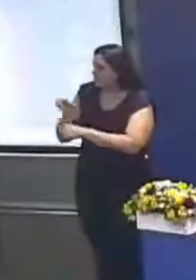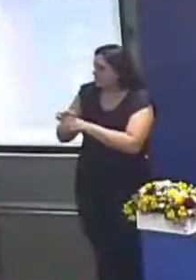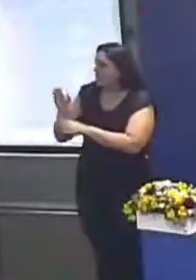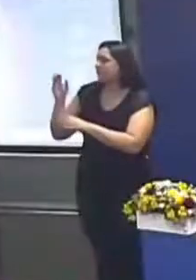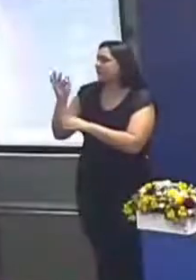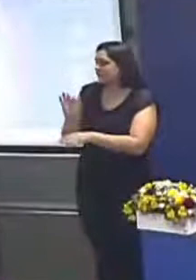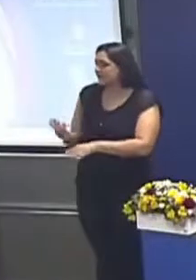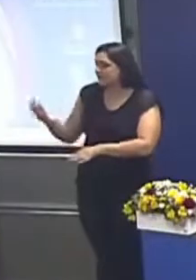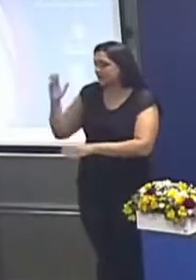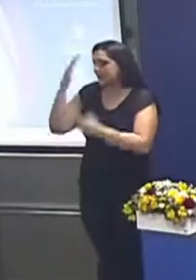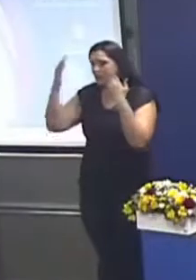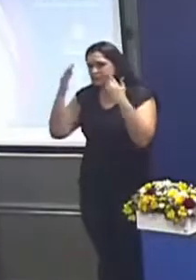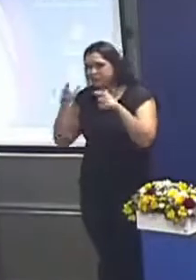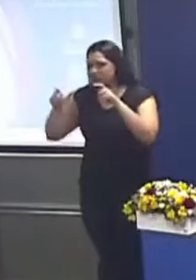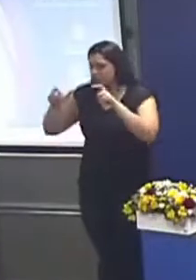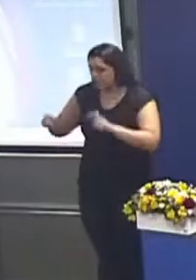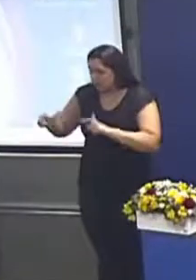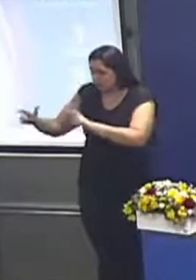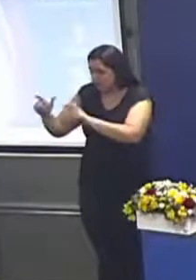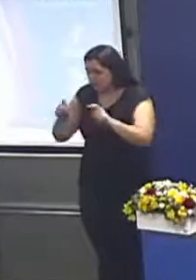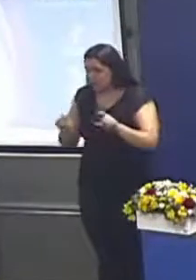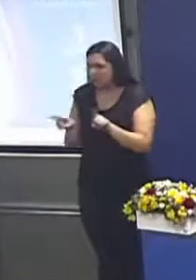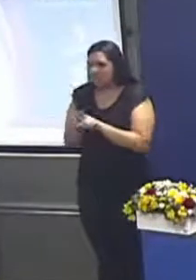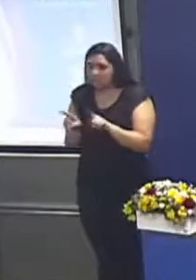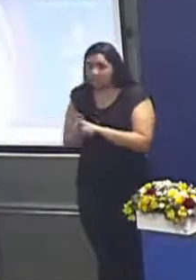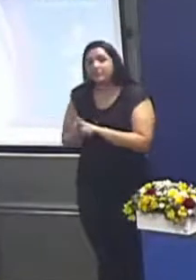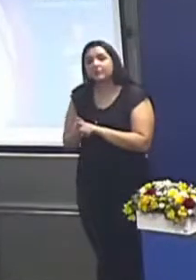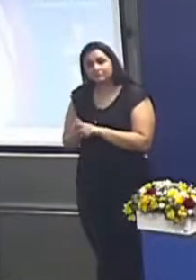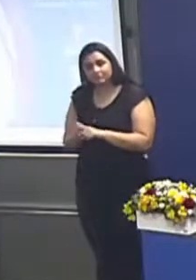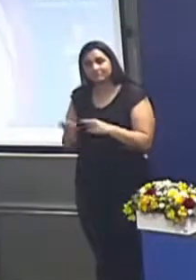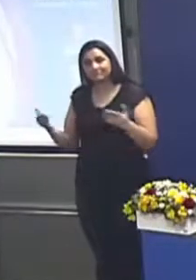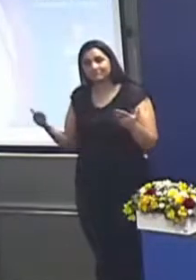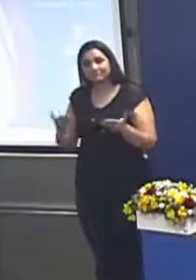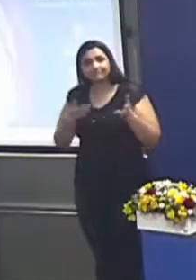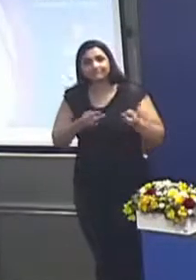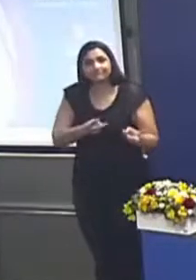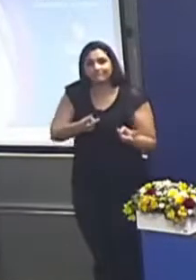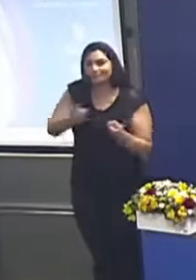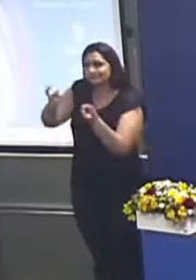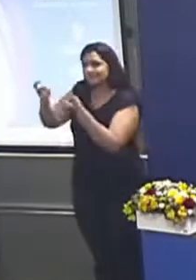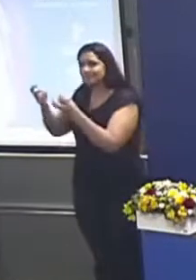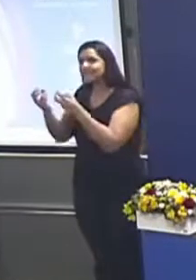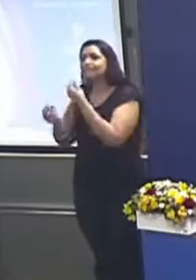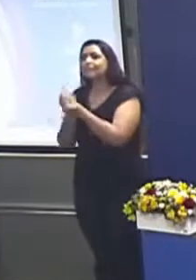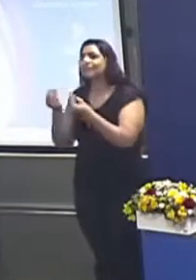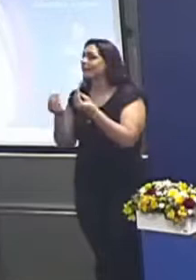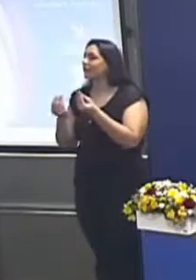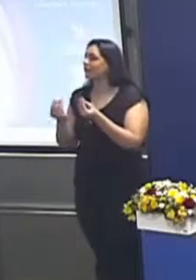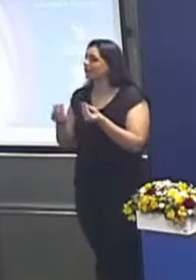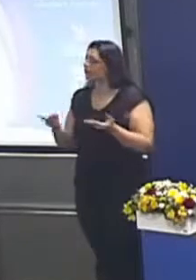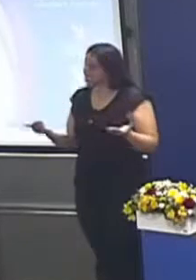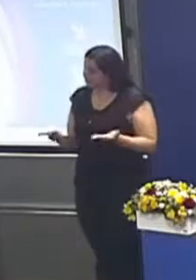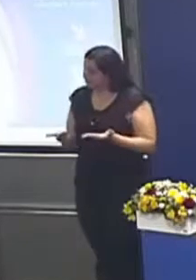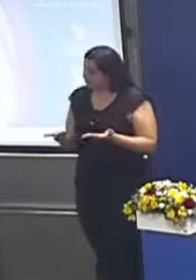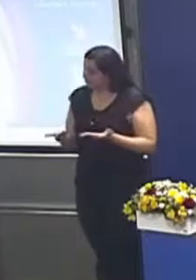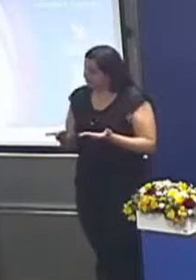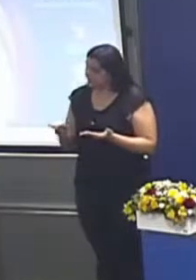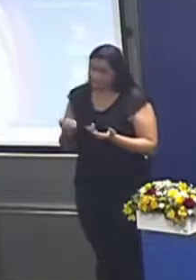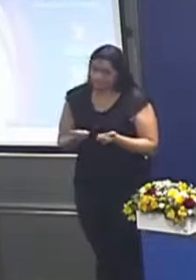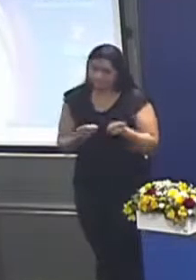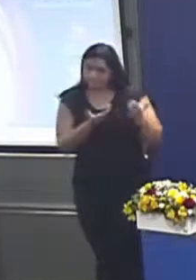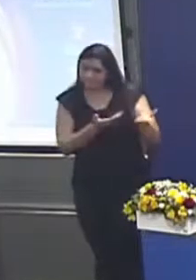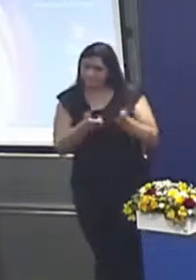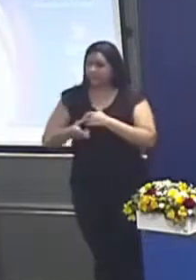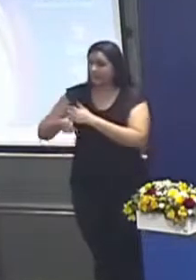de Psicologia, com o Conselho Regional de Psicologia, nessa perspectiva de que, bem aqui dito, pela fala